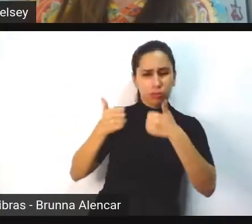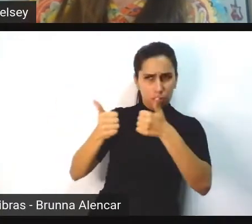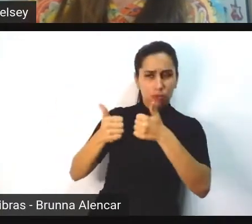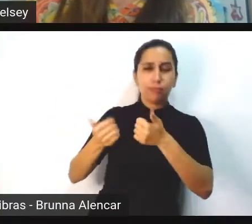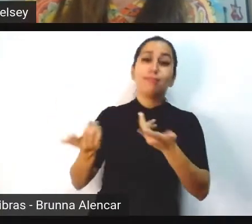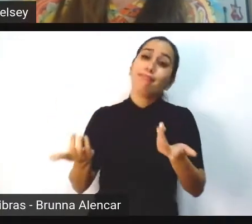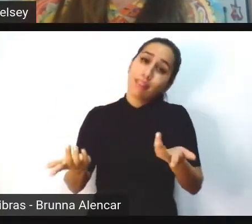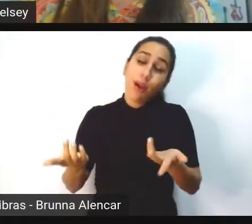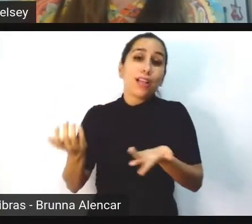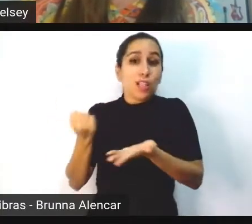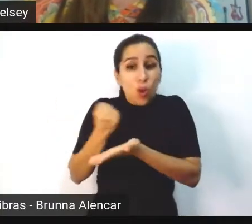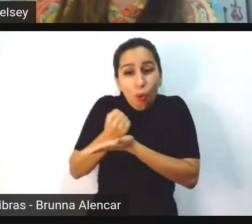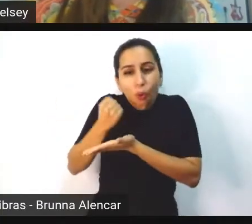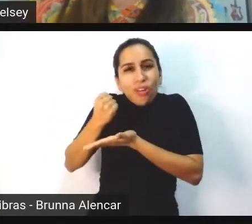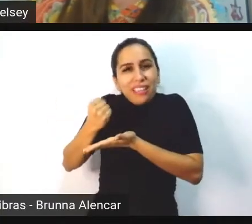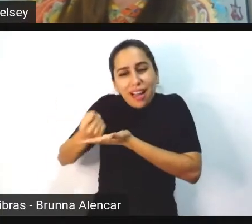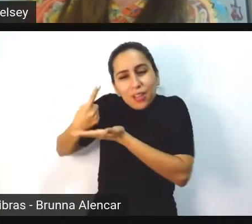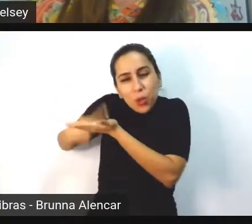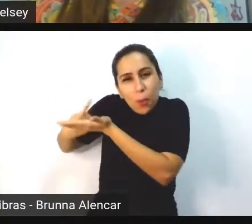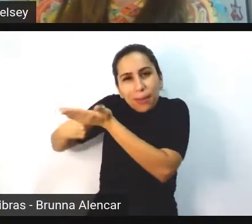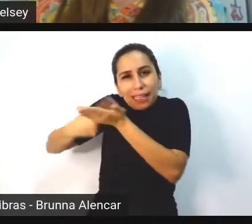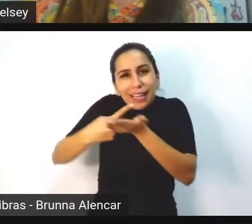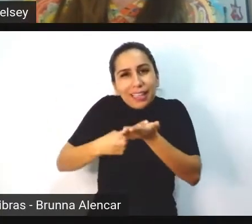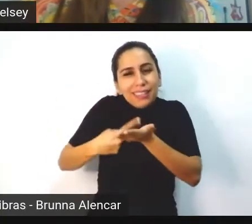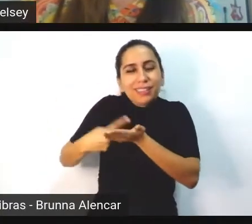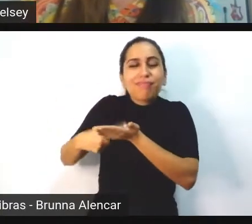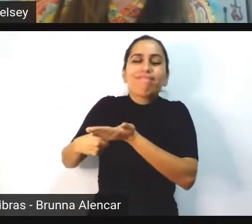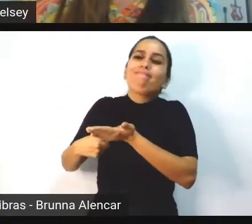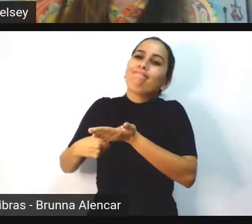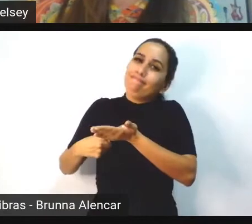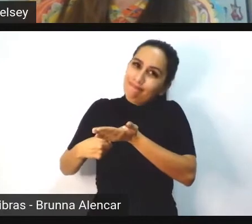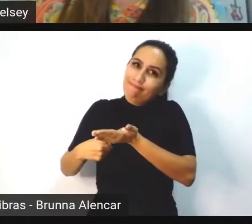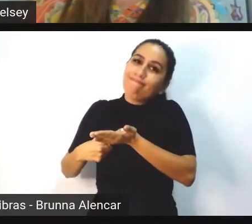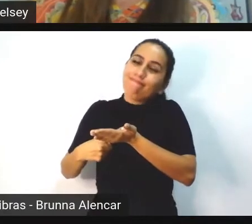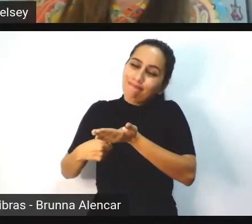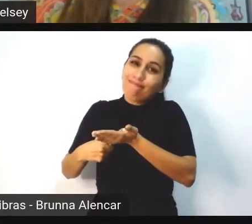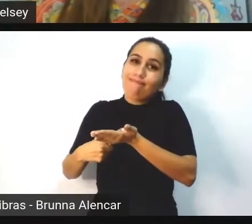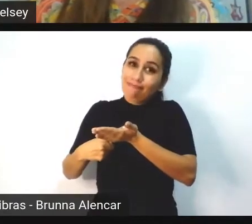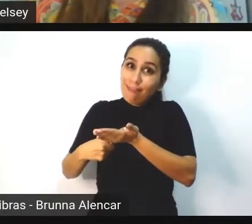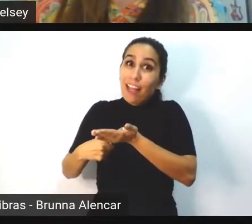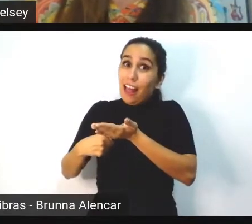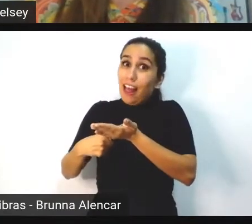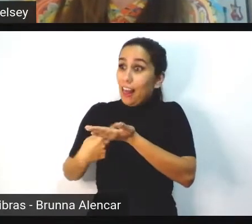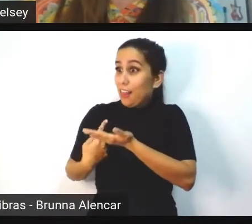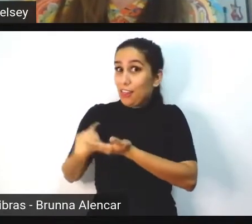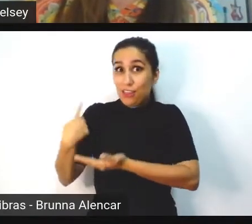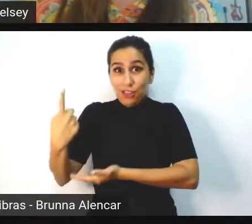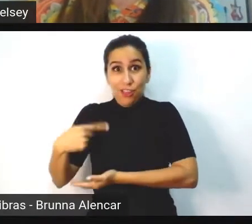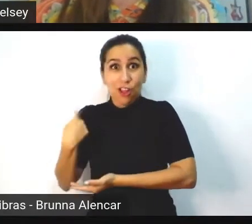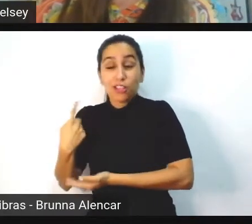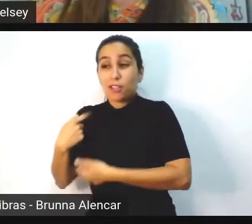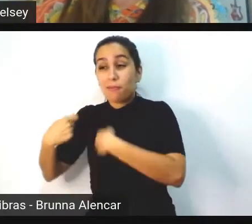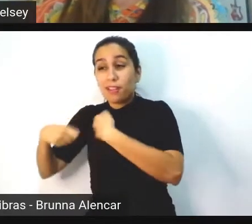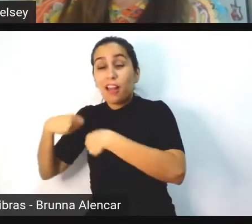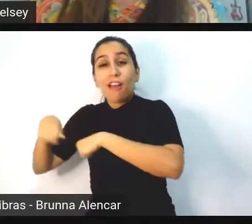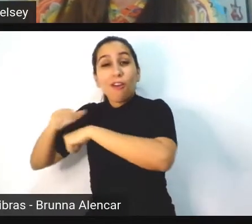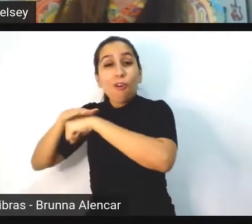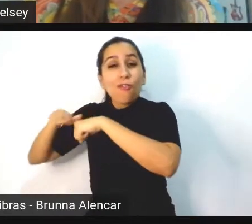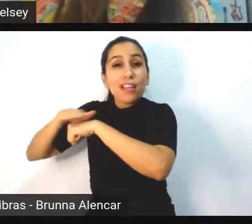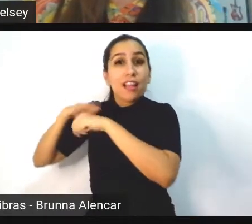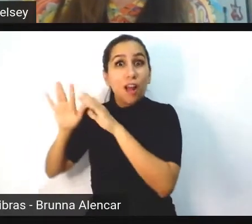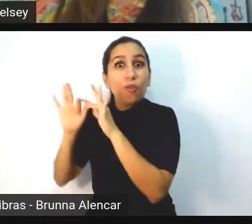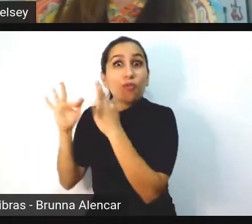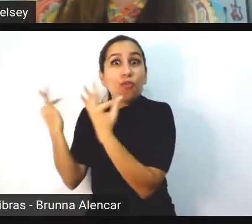contratos, a gente tem que fazer com os nossos colegas de trabalho, que são os familiares, certo? Então,